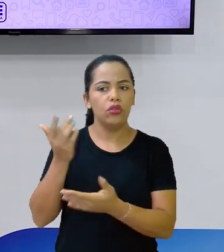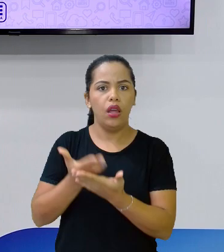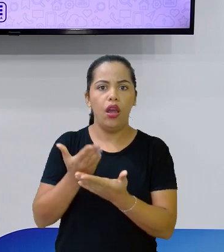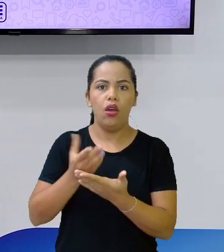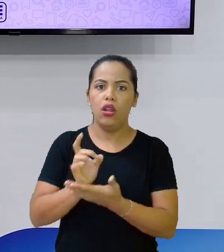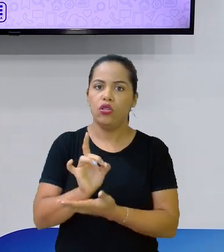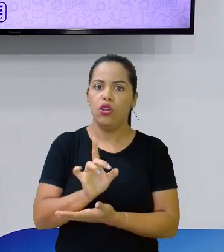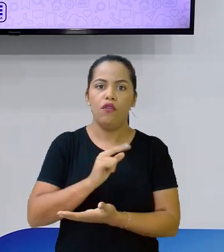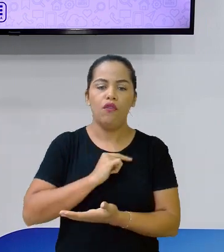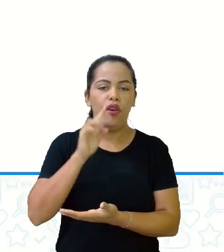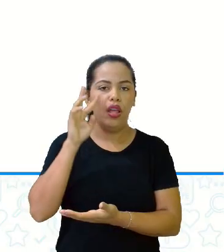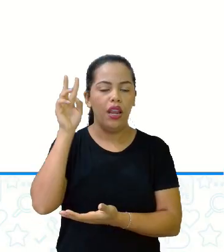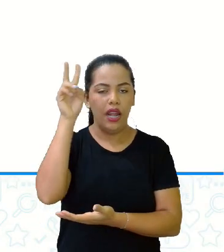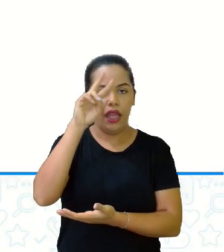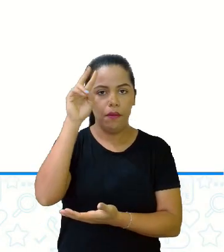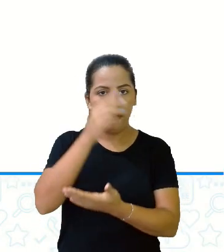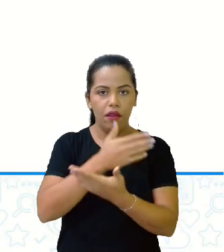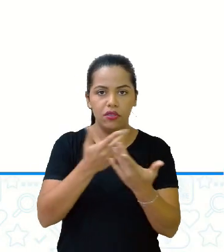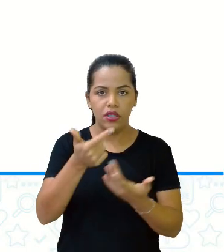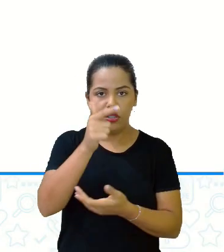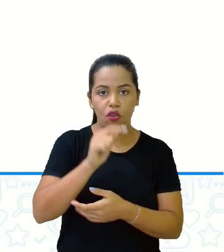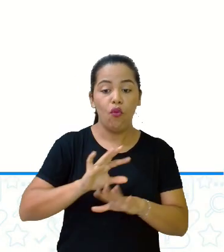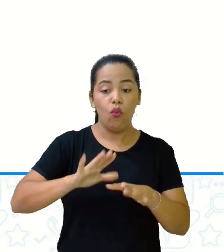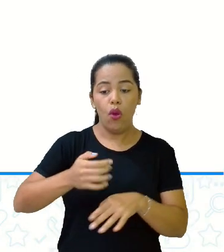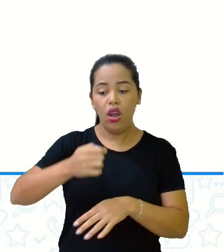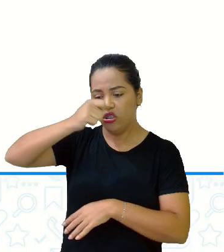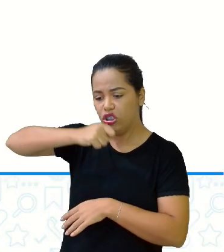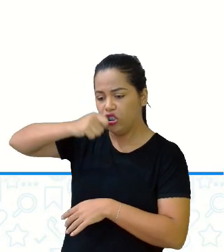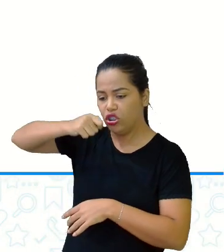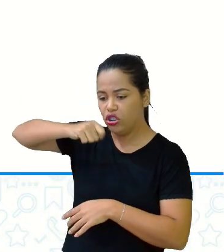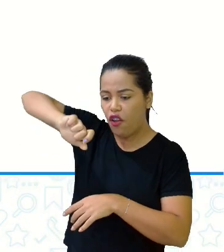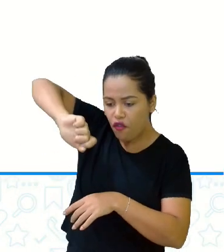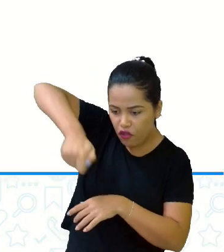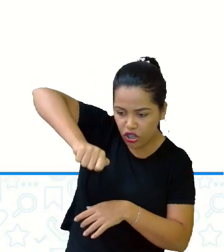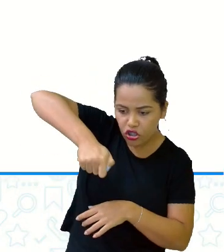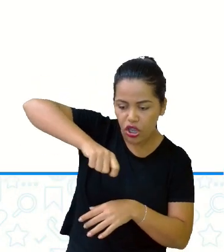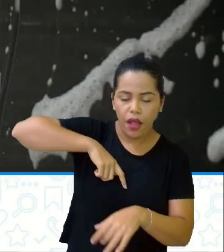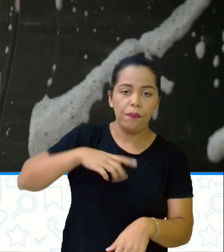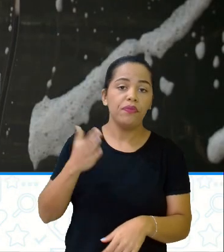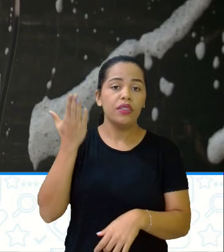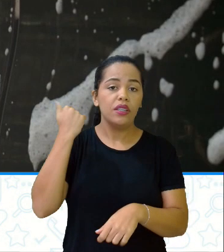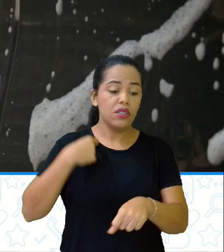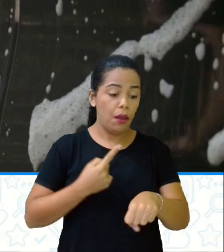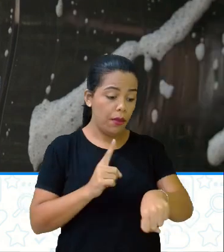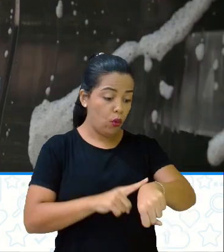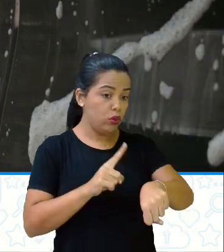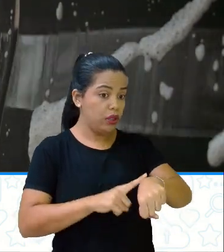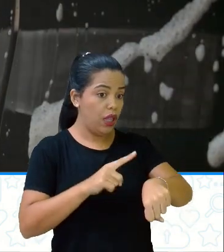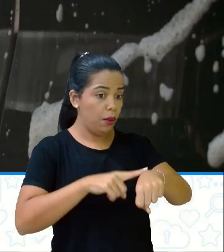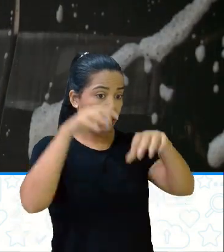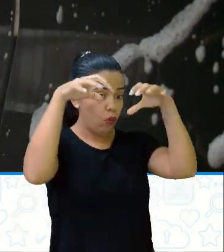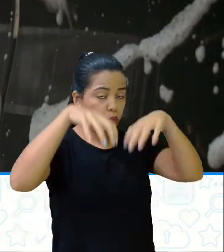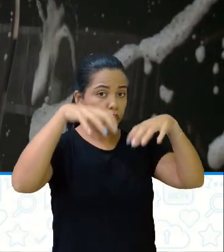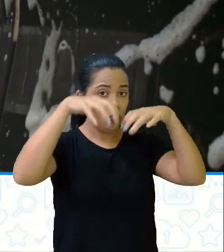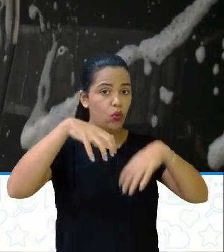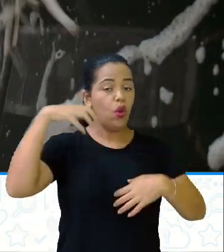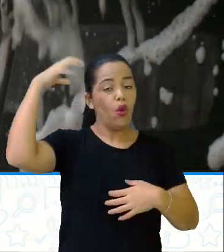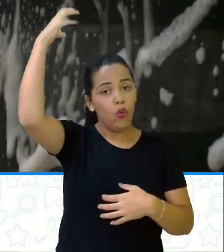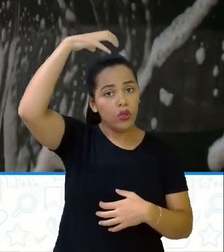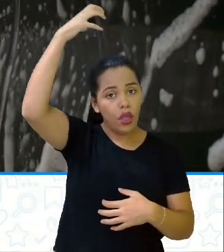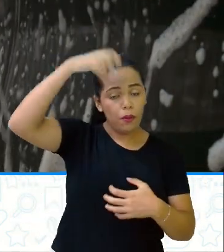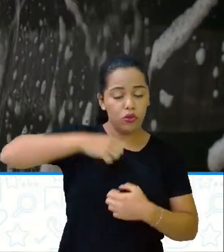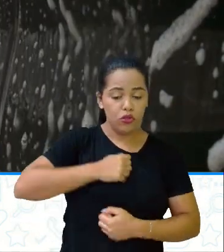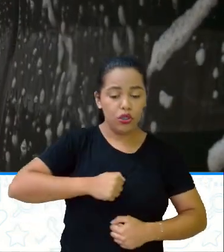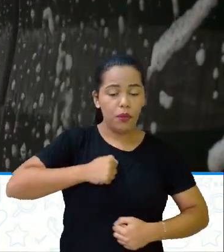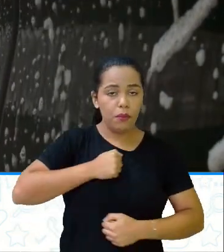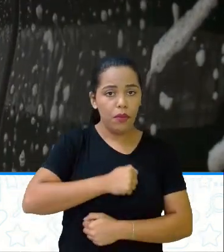Fechar a torneira, ao escovar os dentes, cronometrar o seu tempo de banho, usar o balde na vez